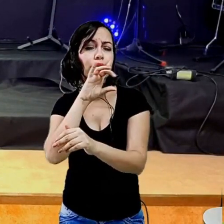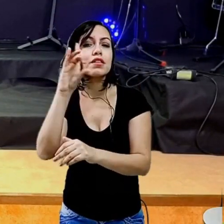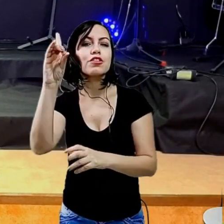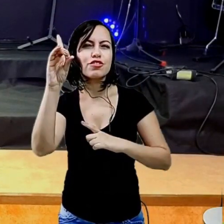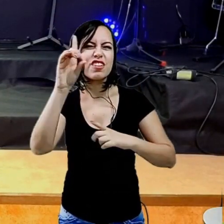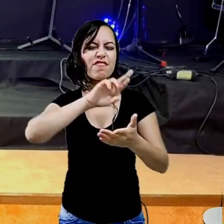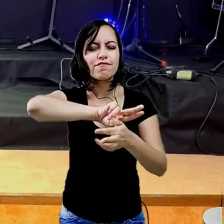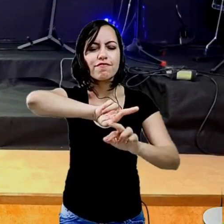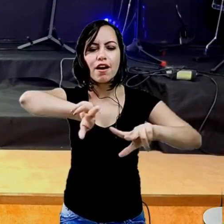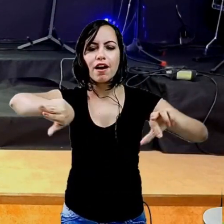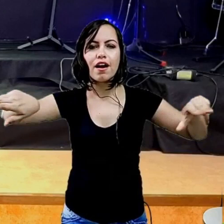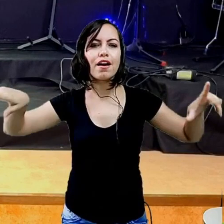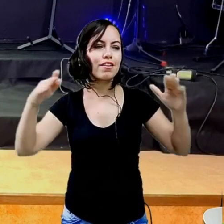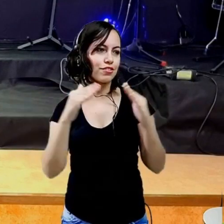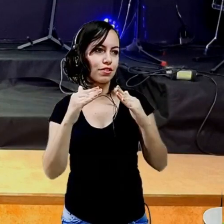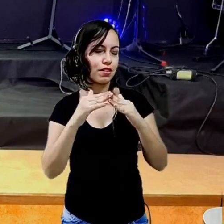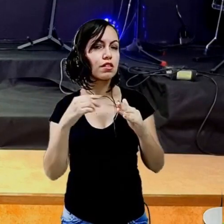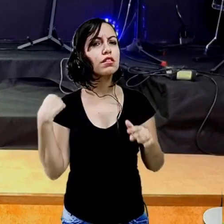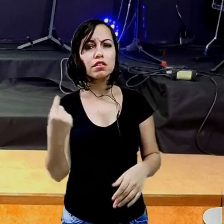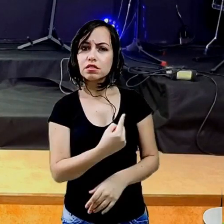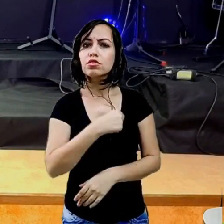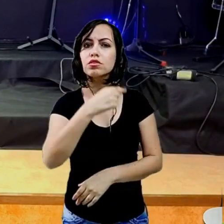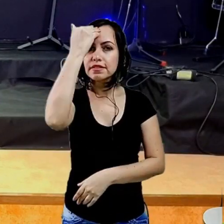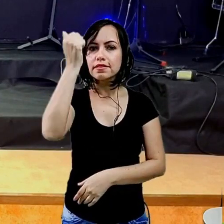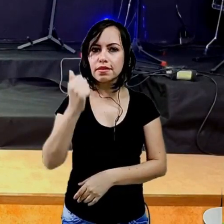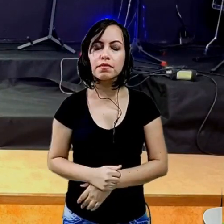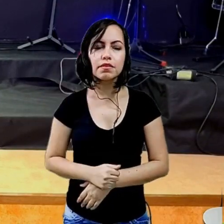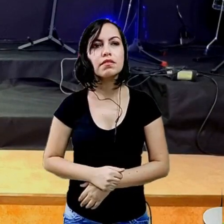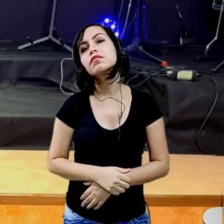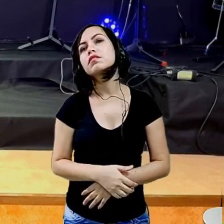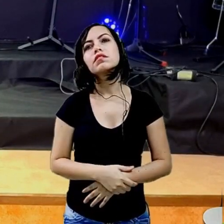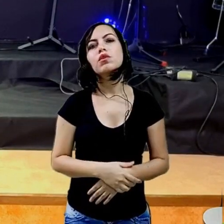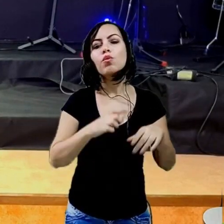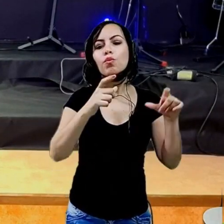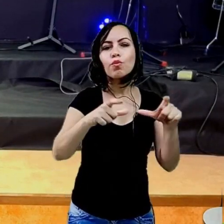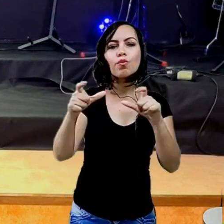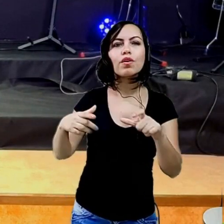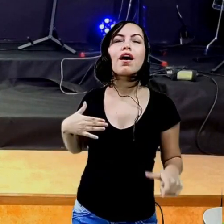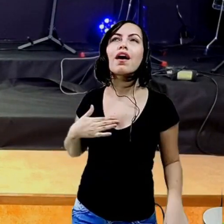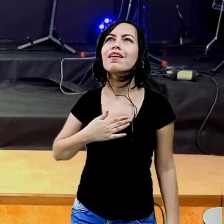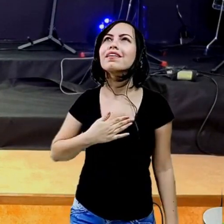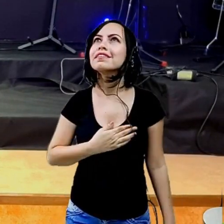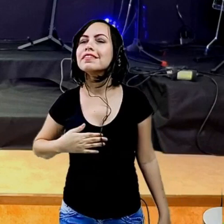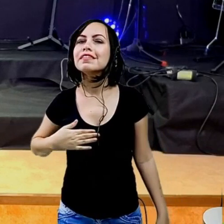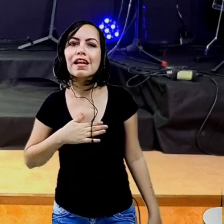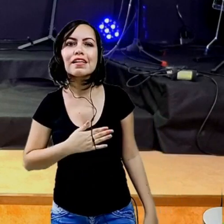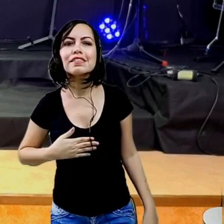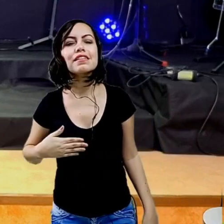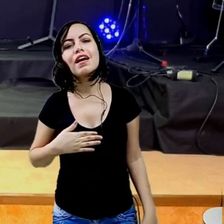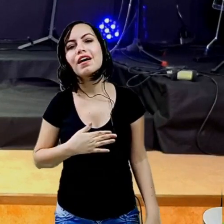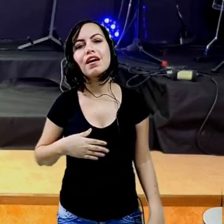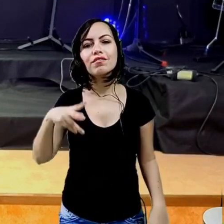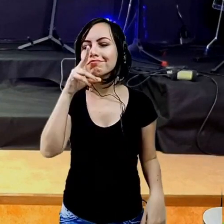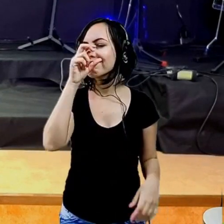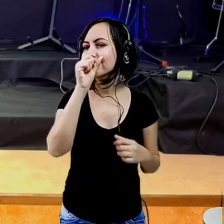gente, queridos, sabemos muito bem o ambiente agradável de fortalecimento